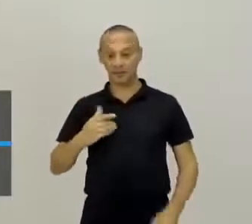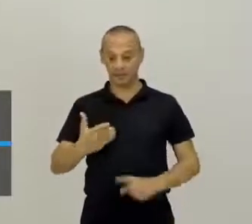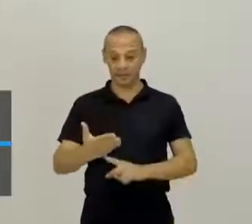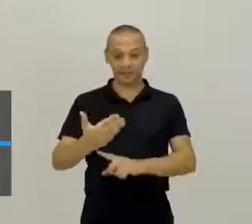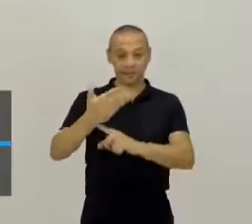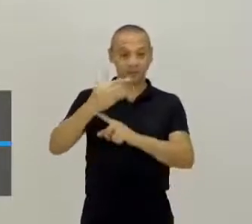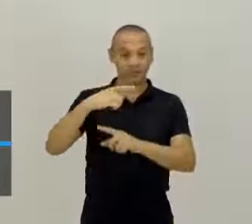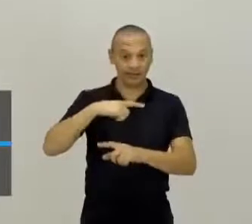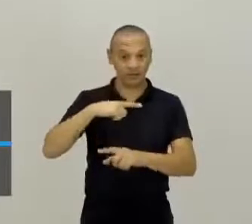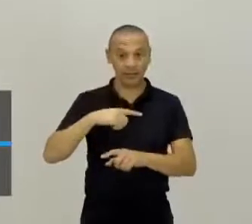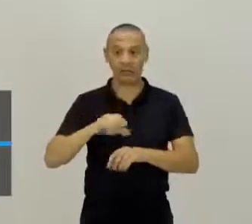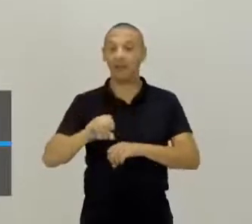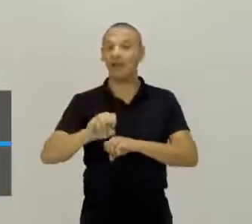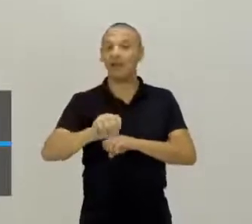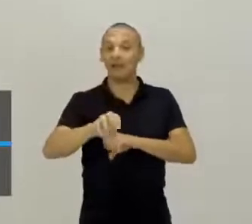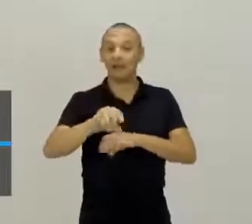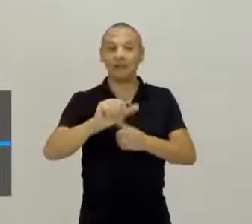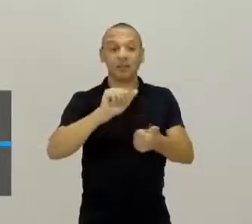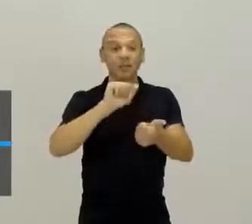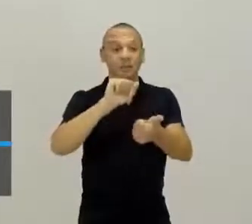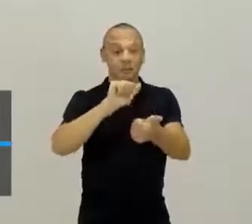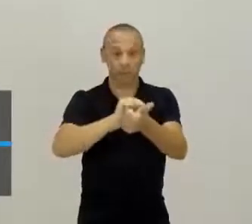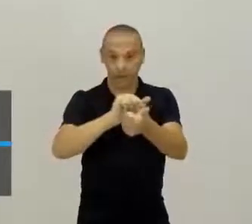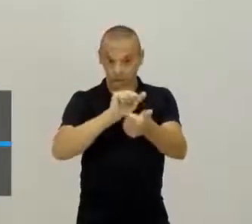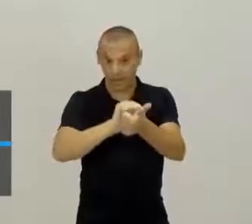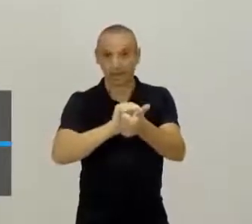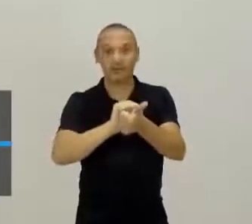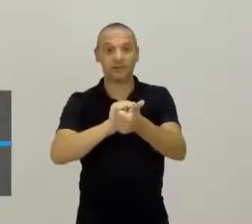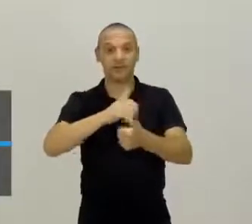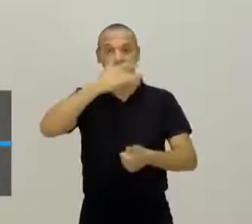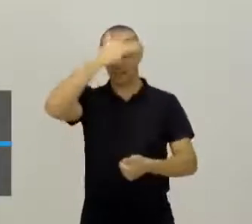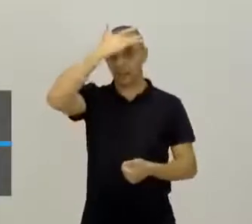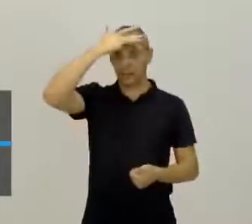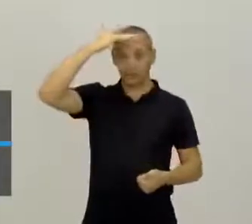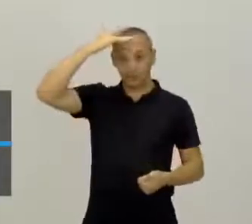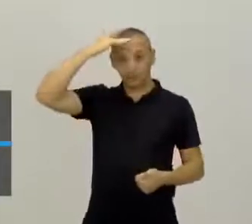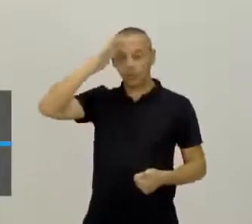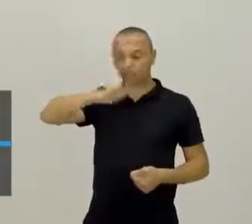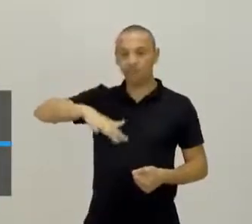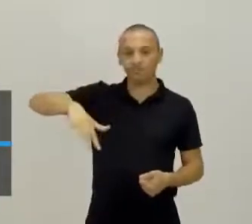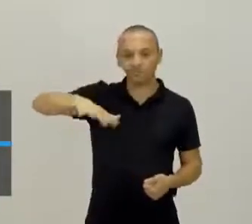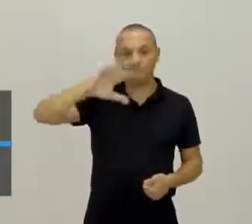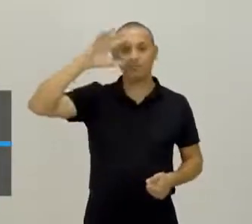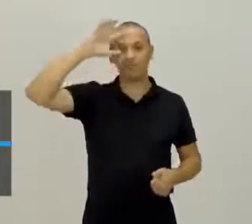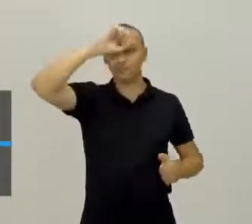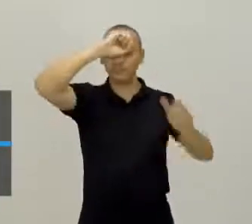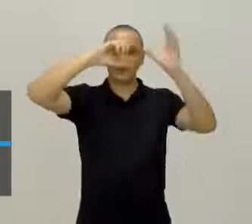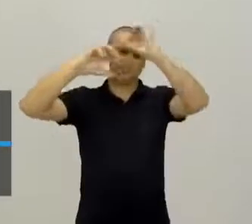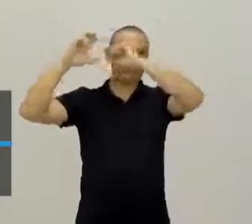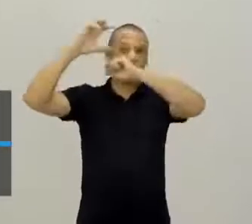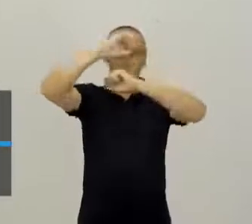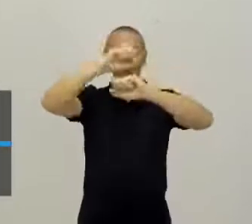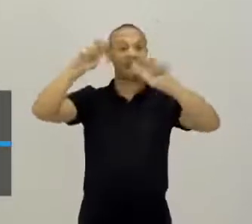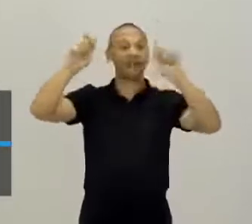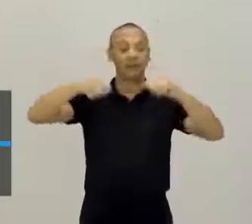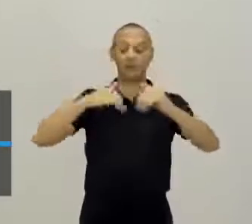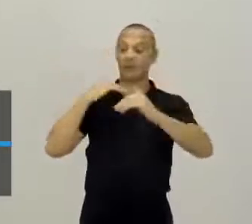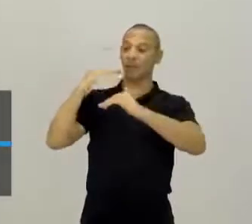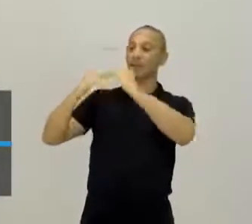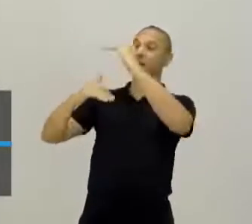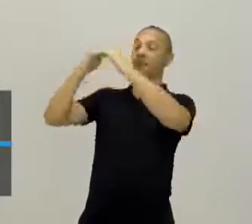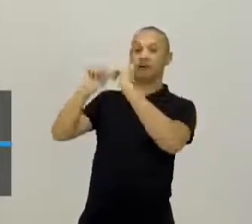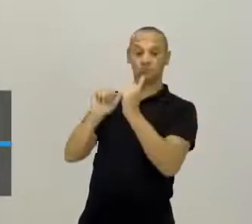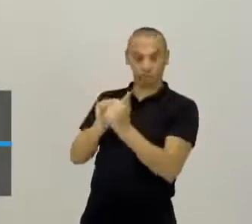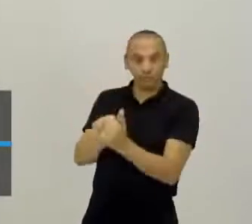uma educação de qualidade, né? Em que as pessoas possam aprender e evoluindo junto com